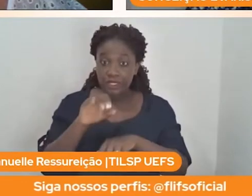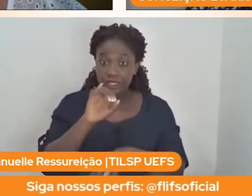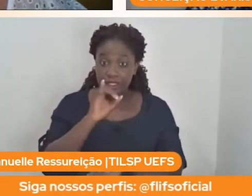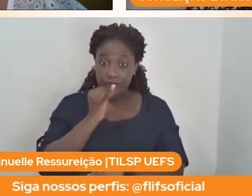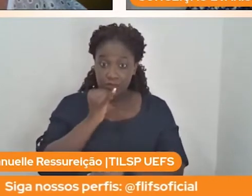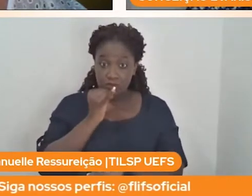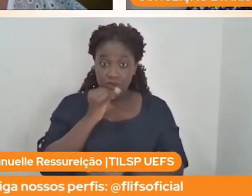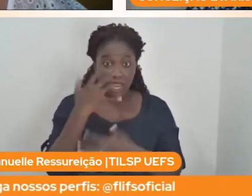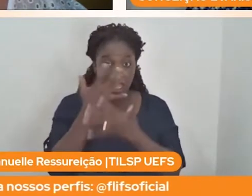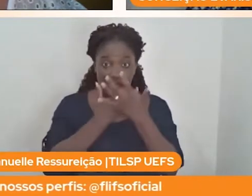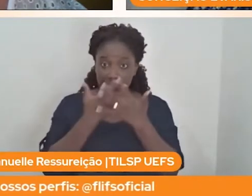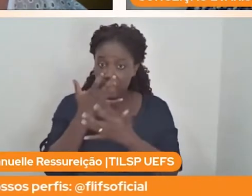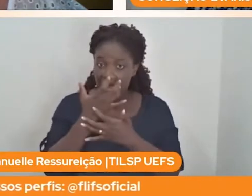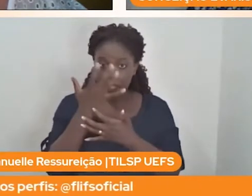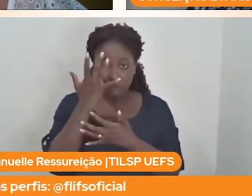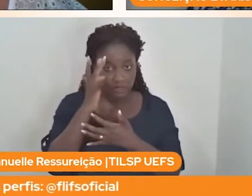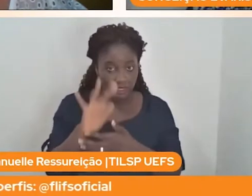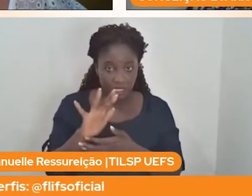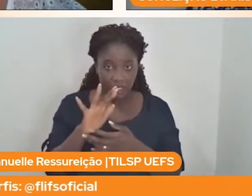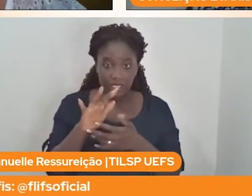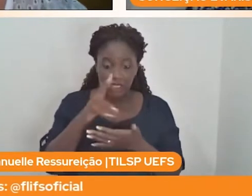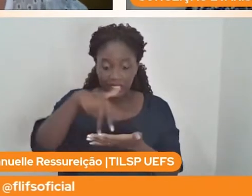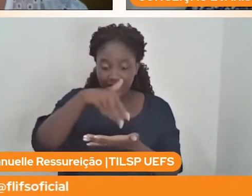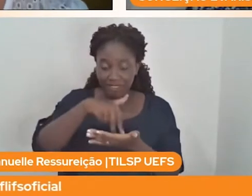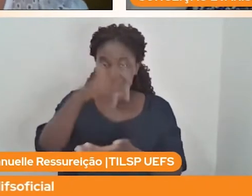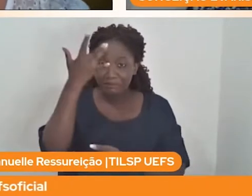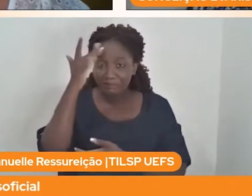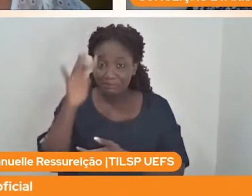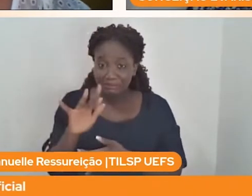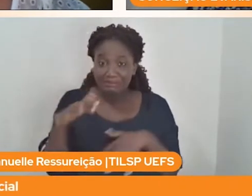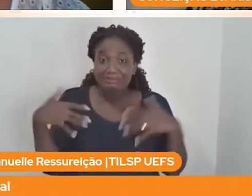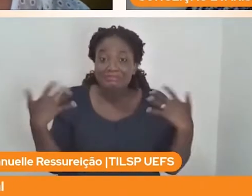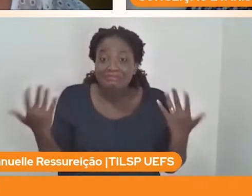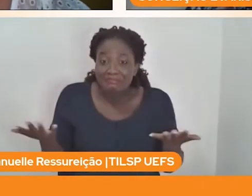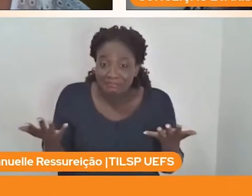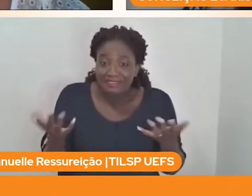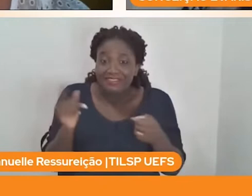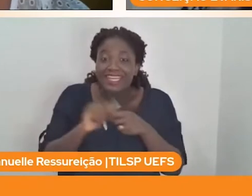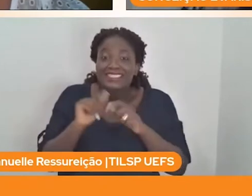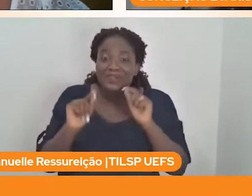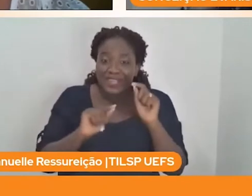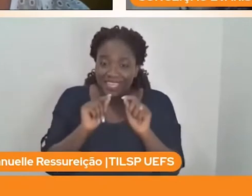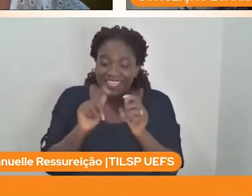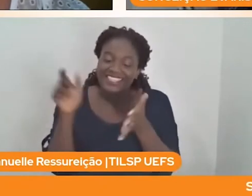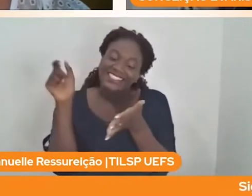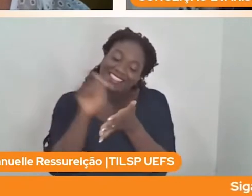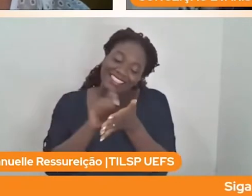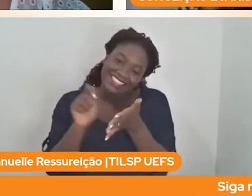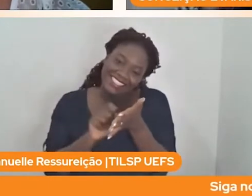sei dançar, né? Então, o que me sobrou foi a escrita, né?